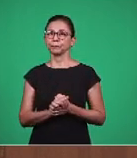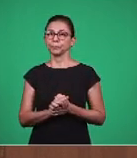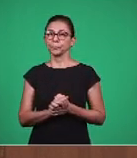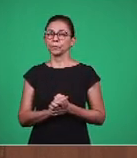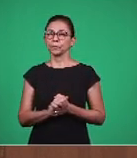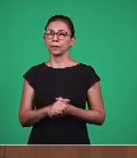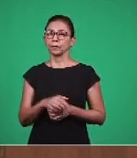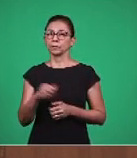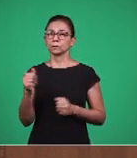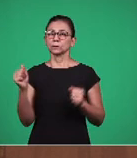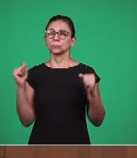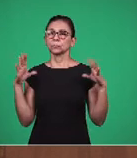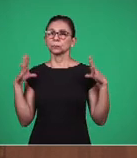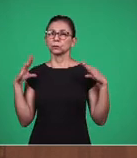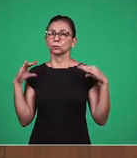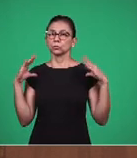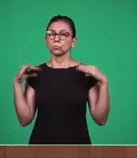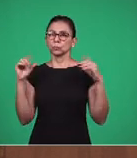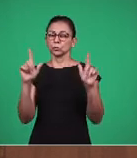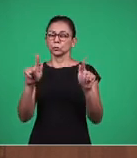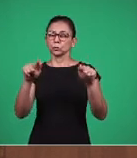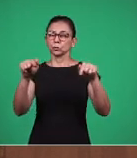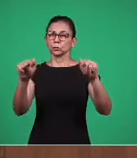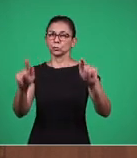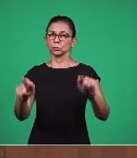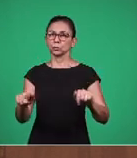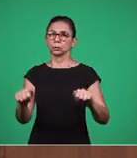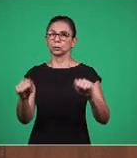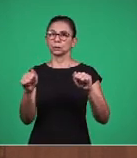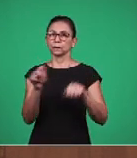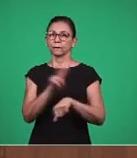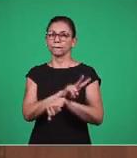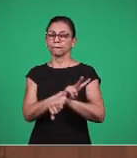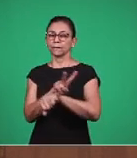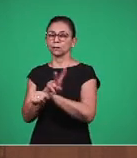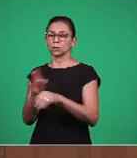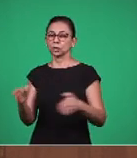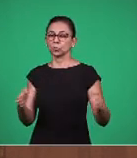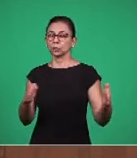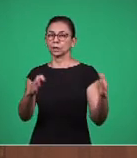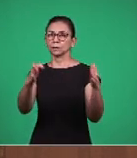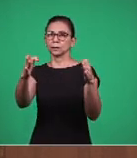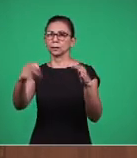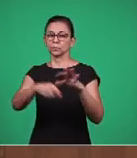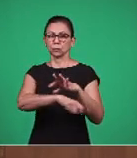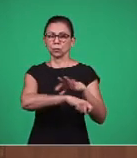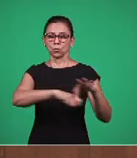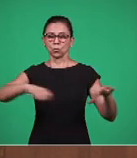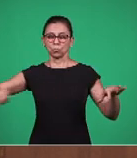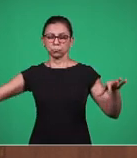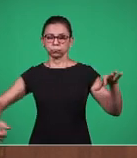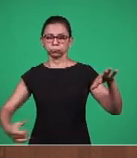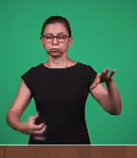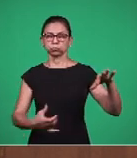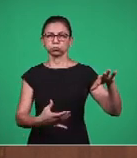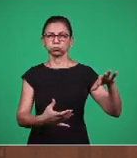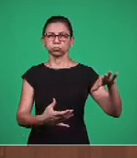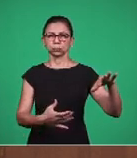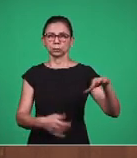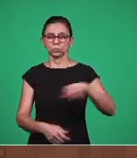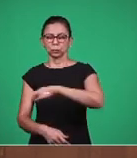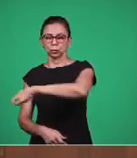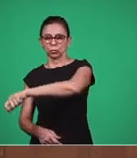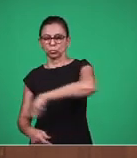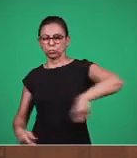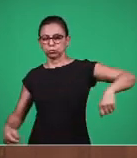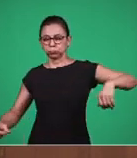Querubim é o responsável para vigiar o caminho. E ele é dinâmico. Ó. Ela não está parada, não. Ela está se